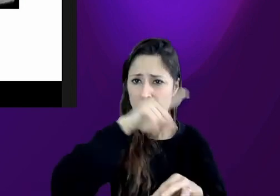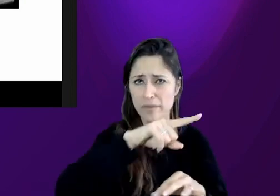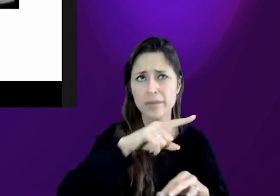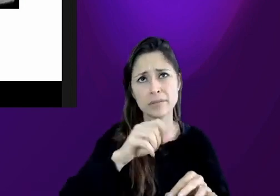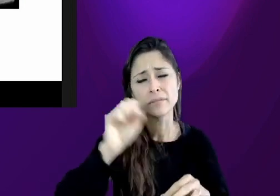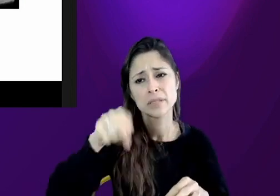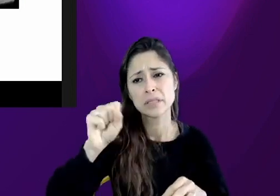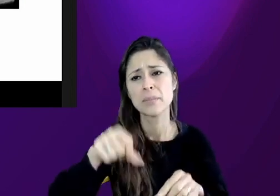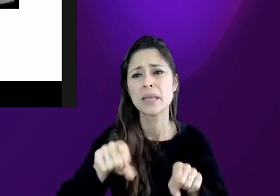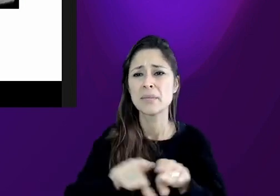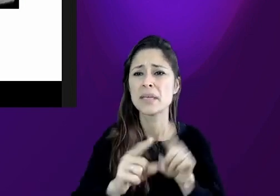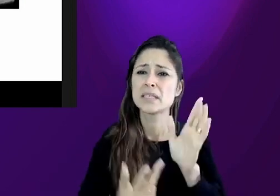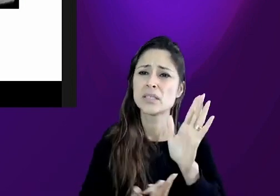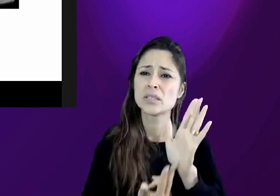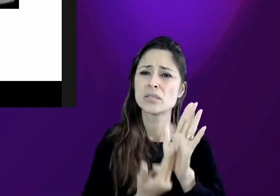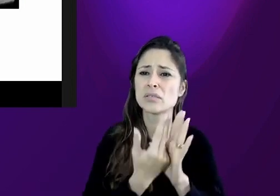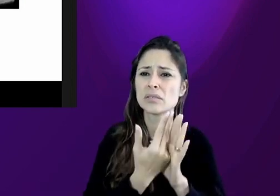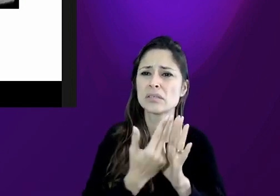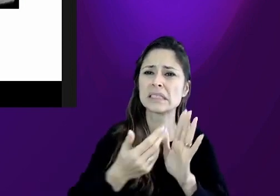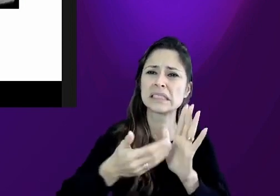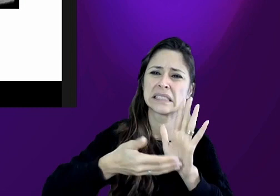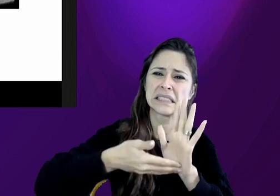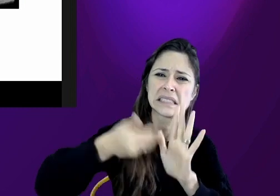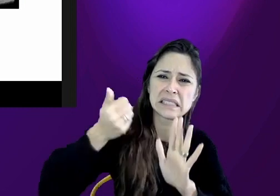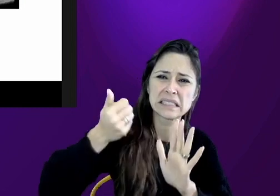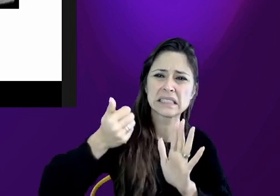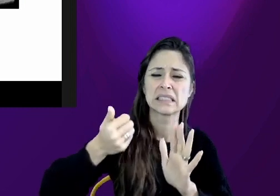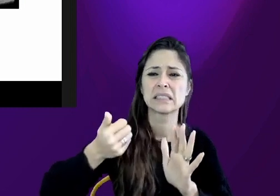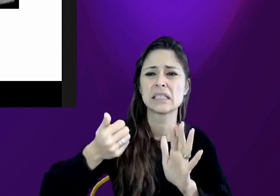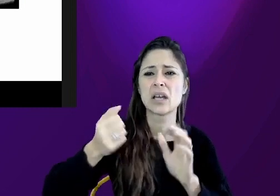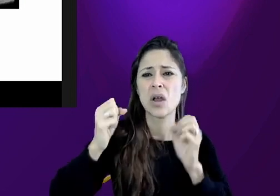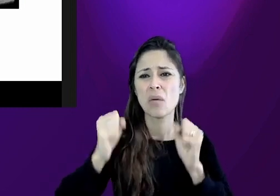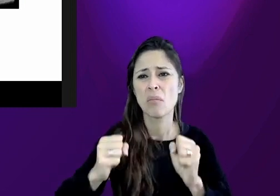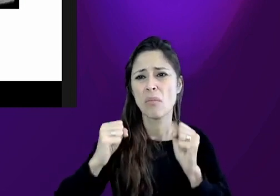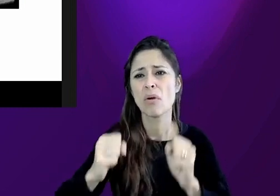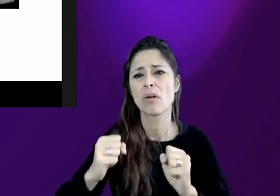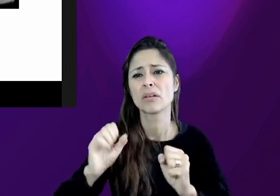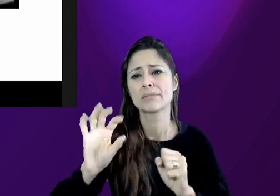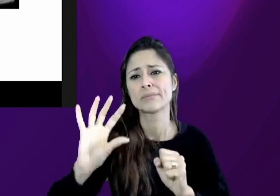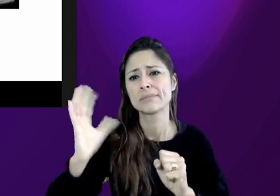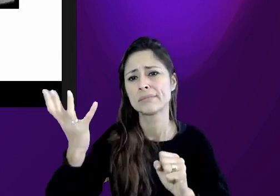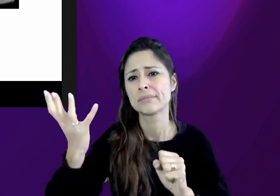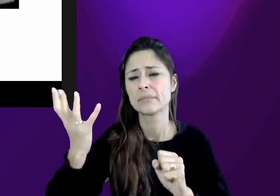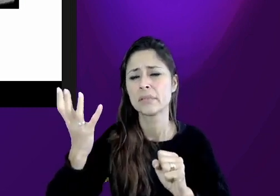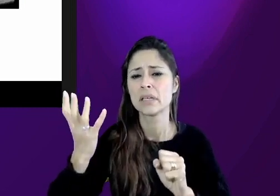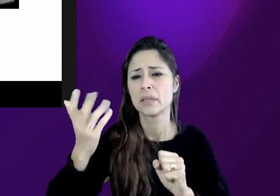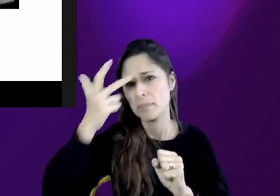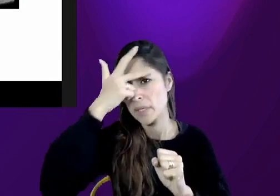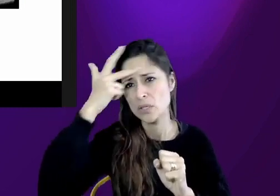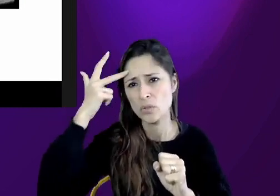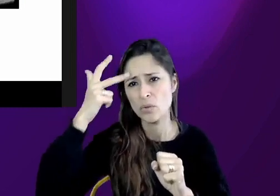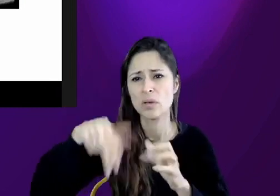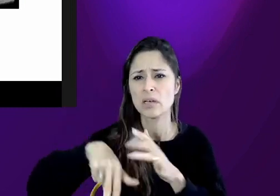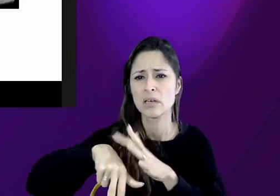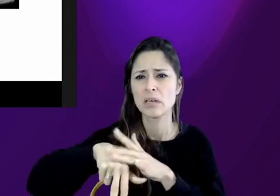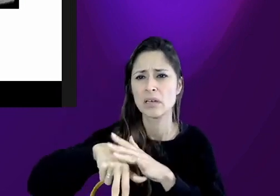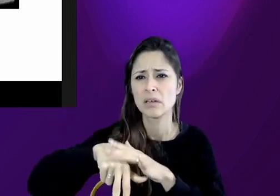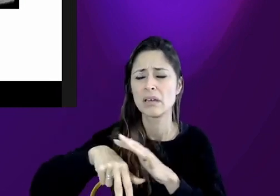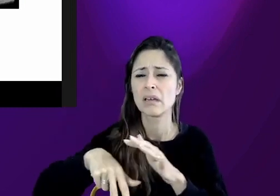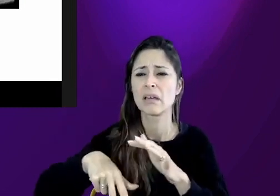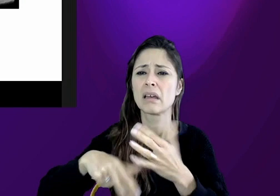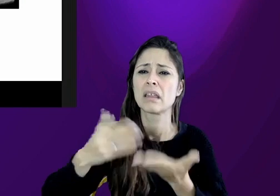cirurgia propriamente dita ser mutiladora, com umas consequências, podendo ter consequências graves para o paciente, e o